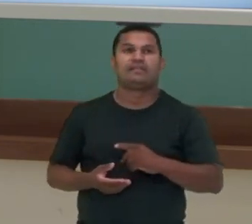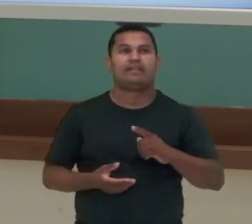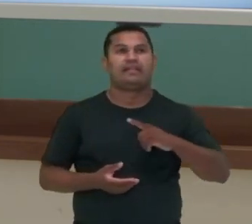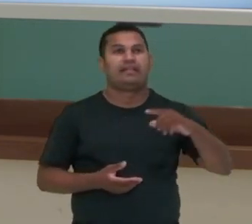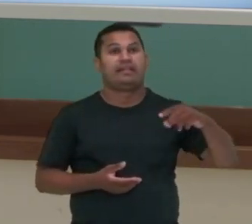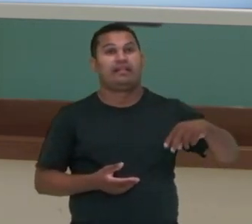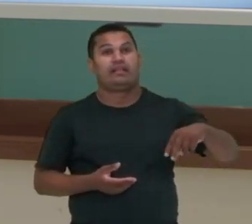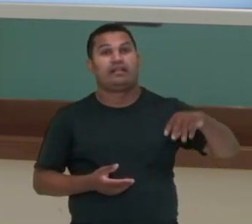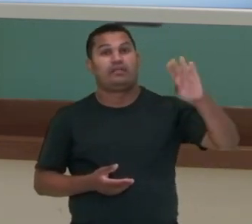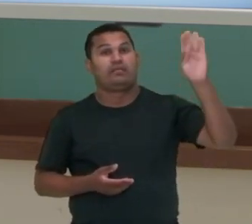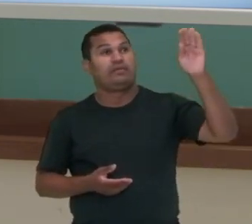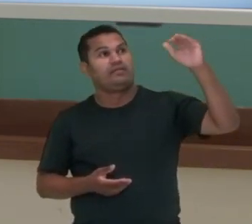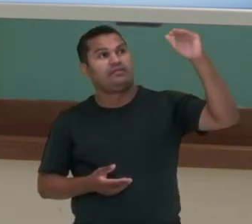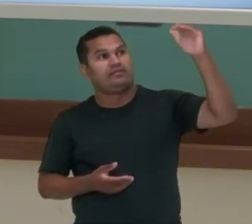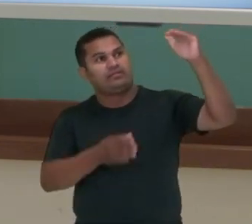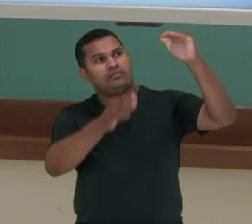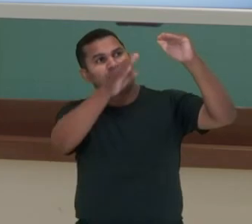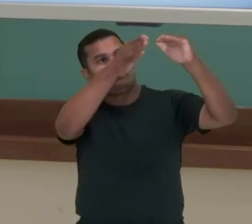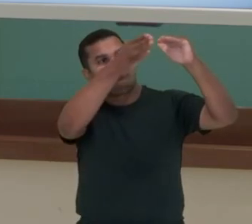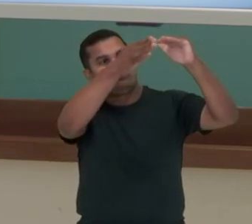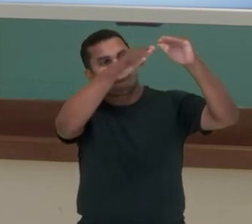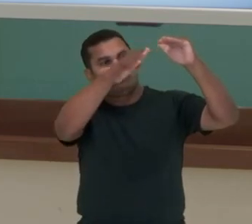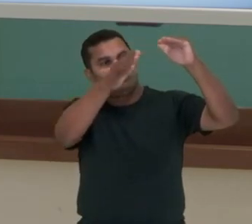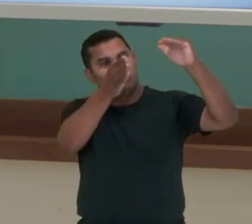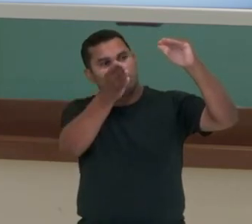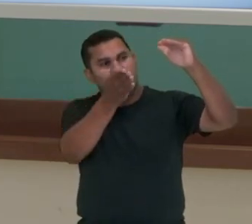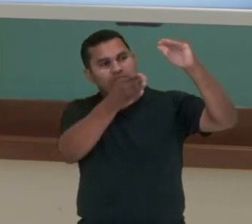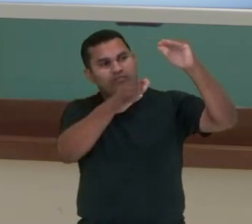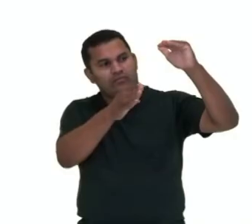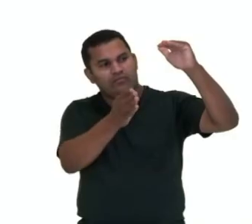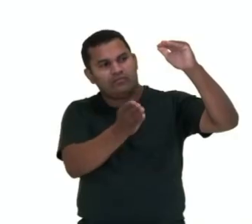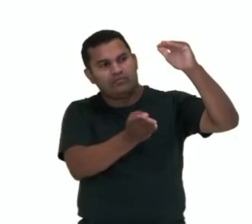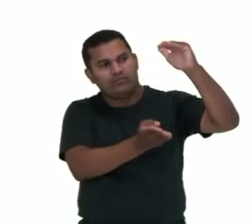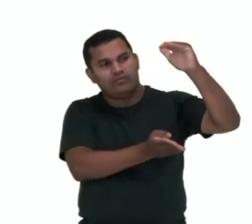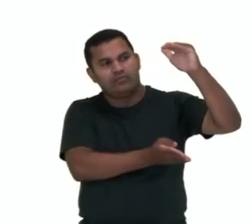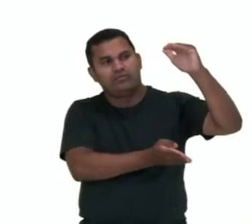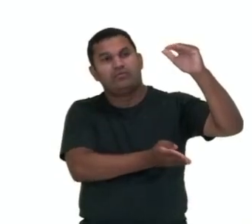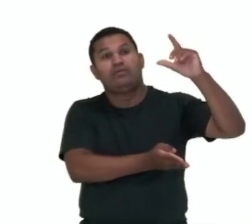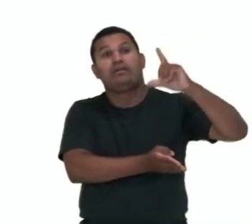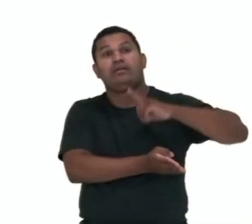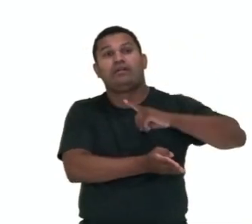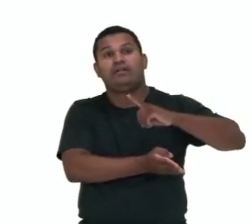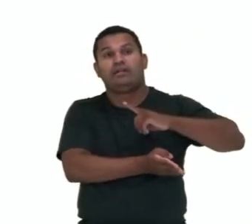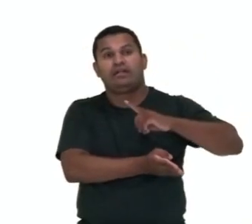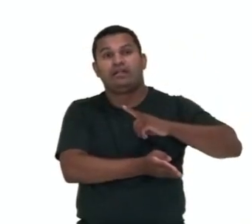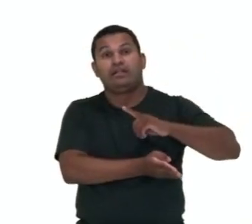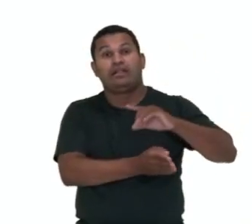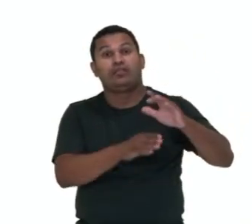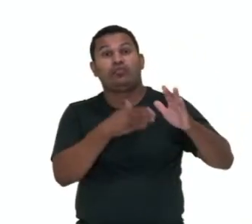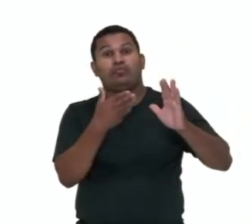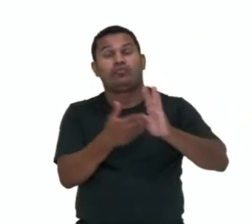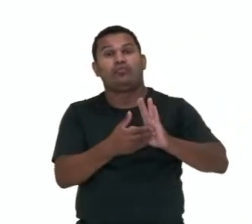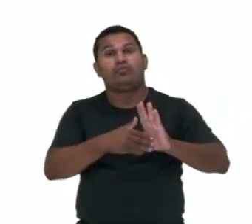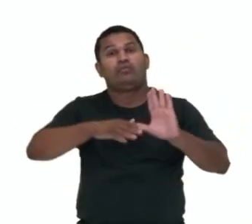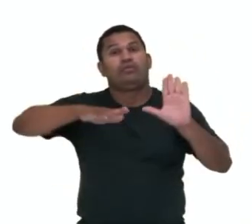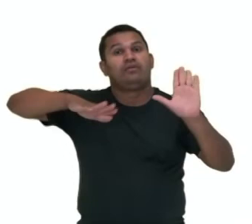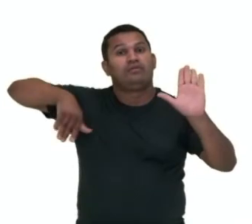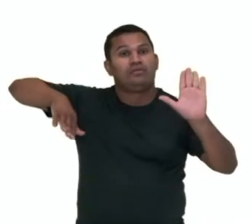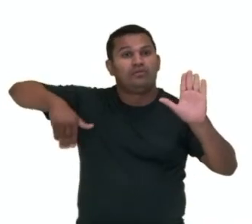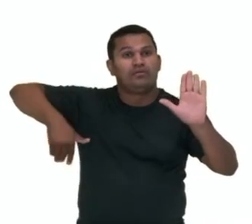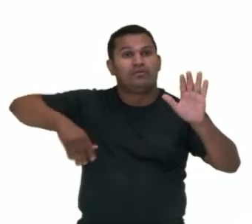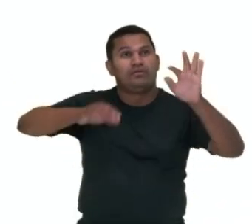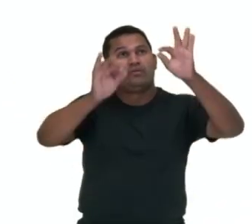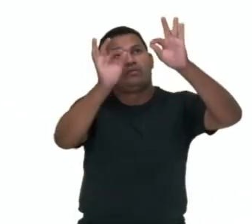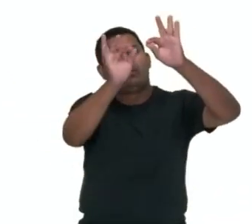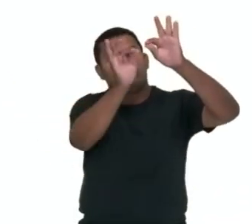está presente a reserva da biosfera da Mata Atlântica, toda a porção litorânea aqui do Brasil, onde ela estava